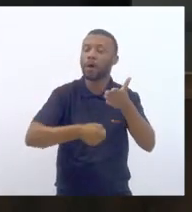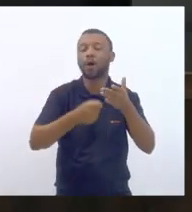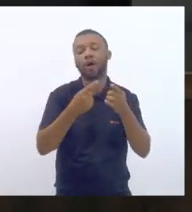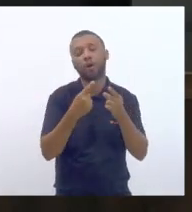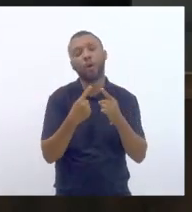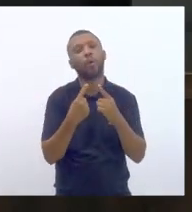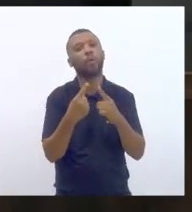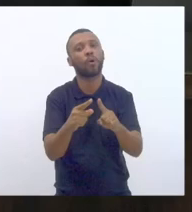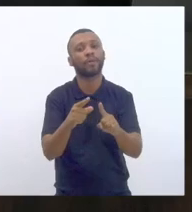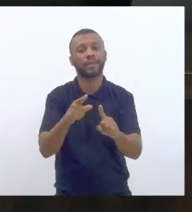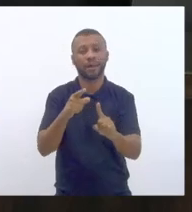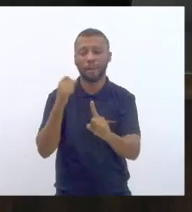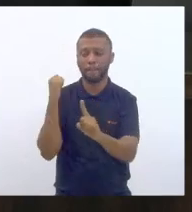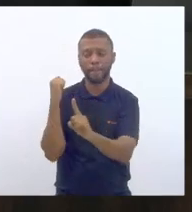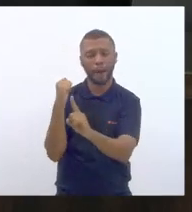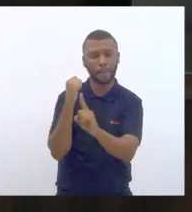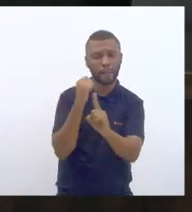feminicídio.